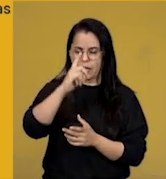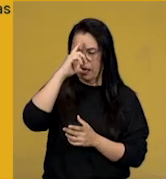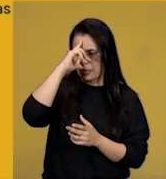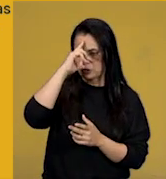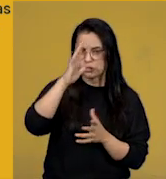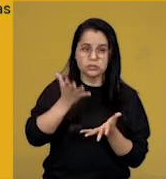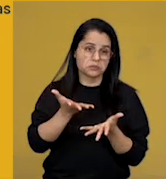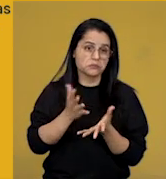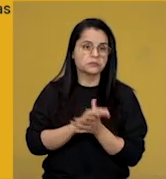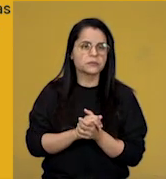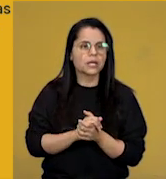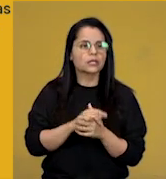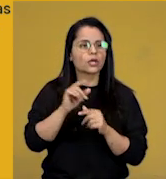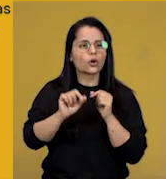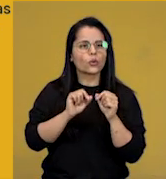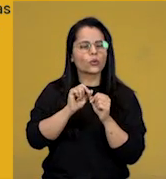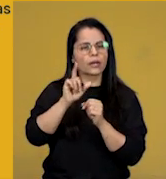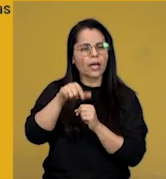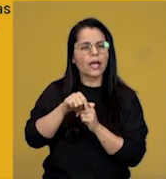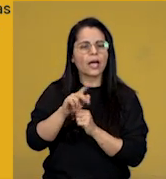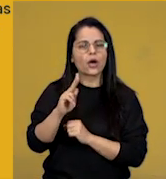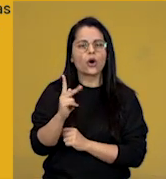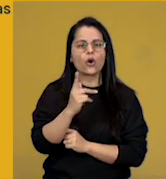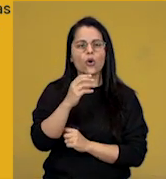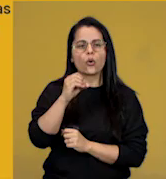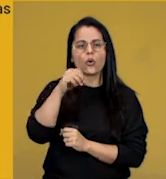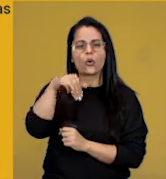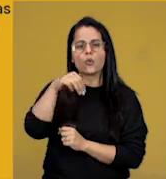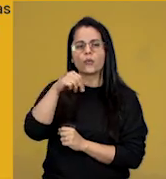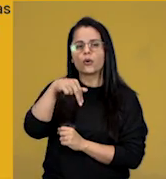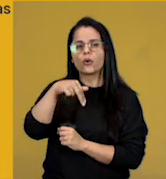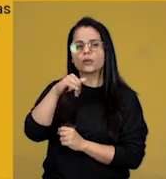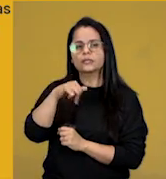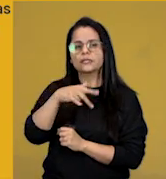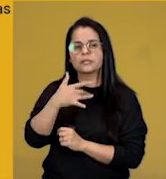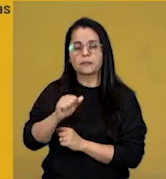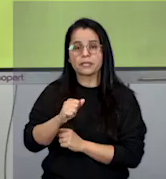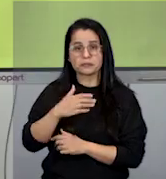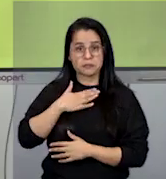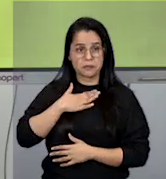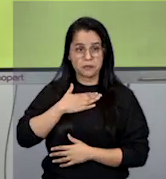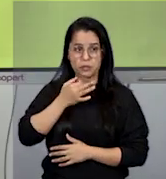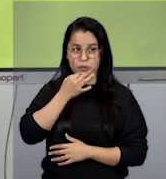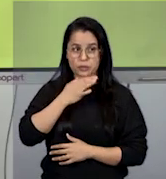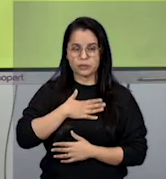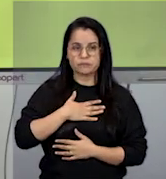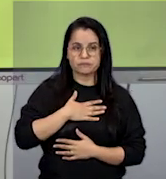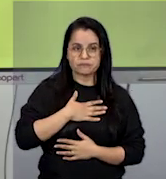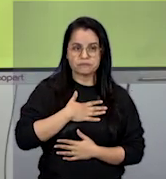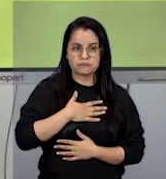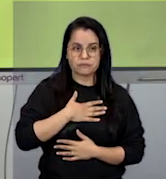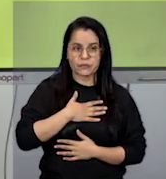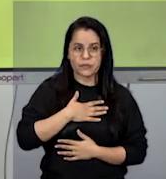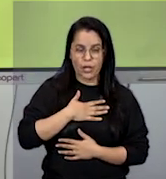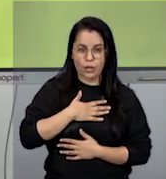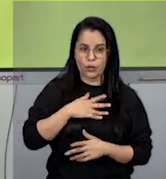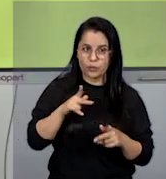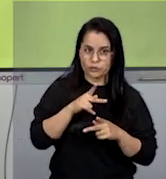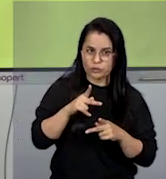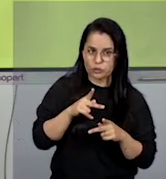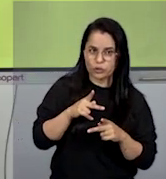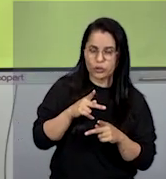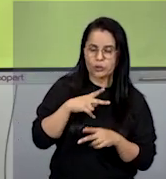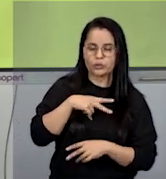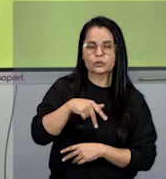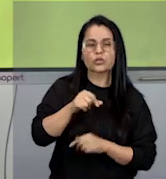latina, então elas são homônimas. Eu aqui, para mim, um palpite, como professora de língua